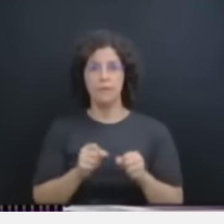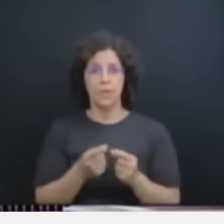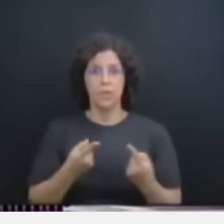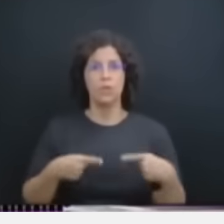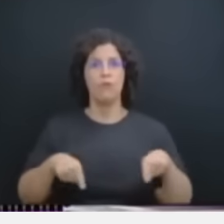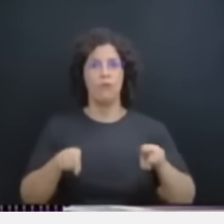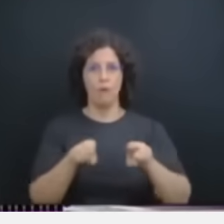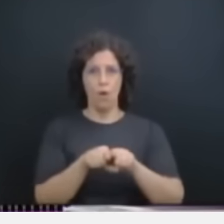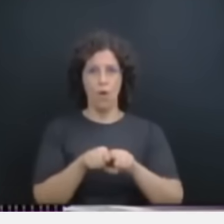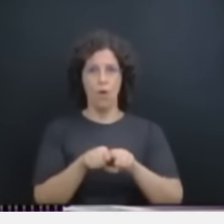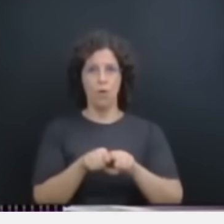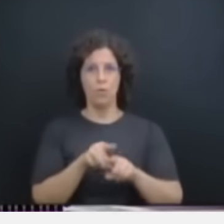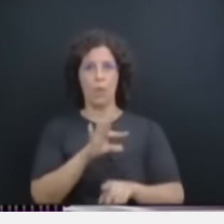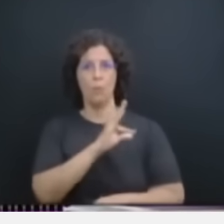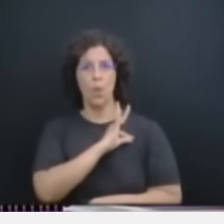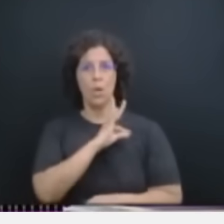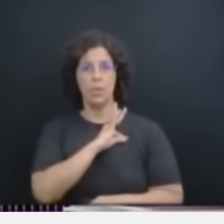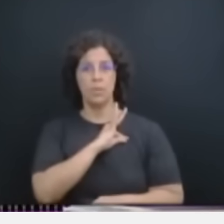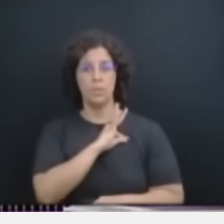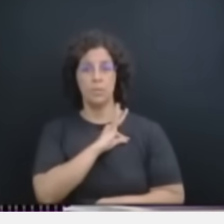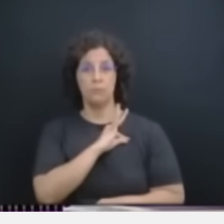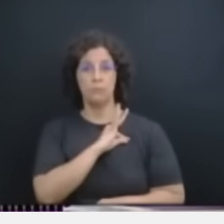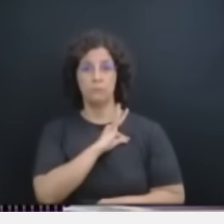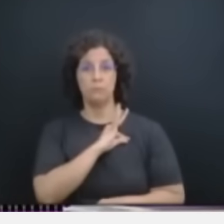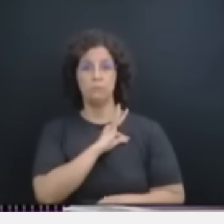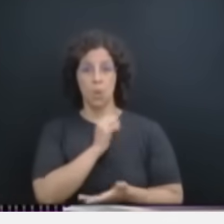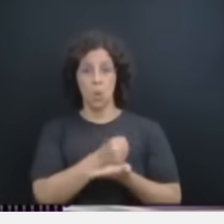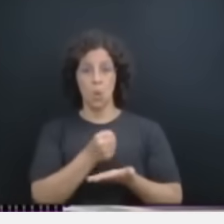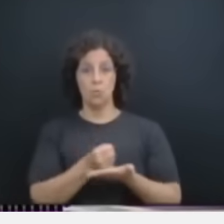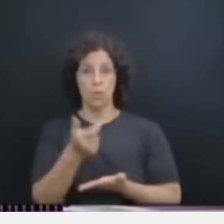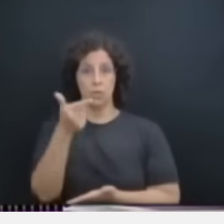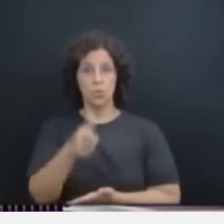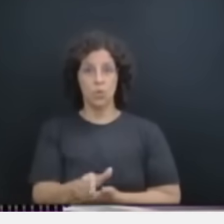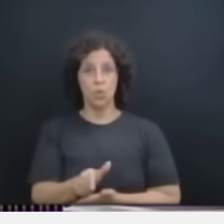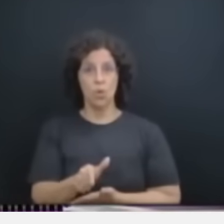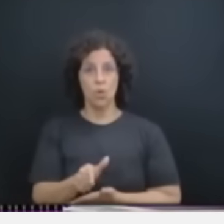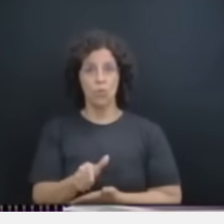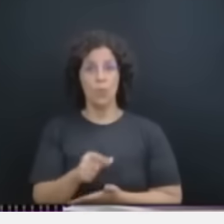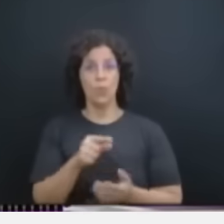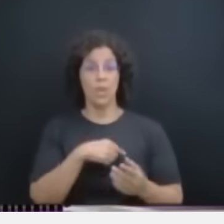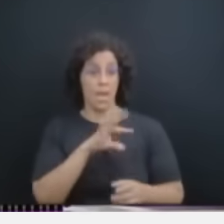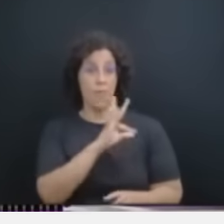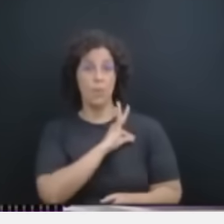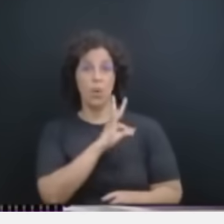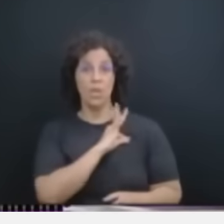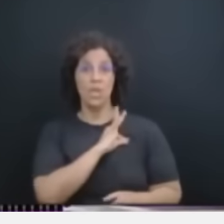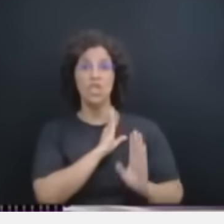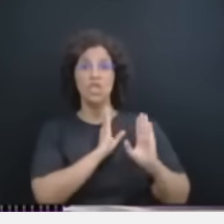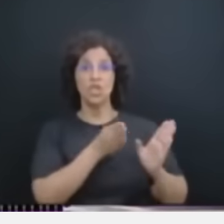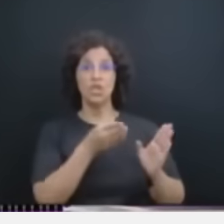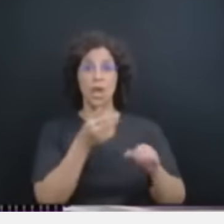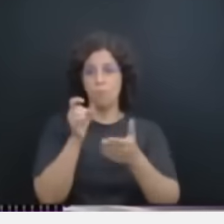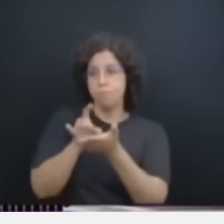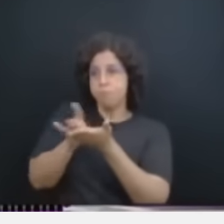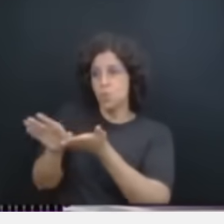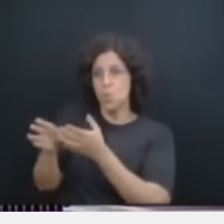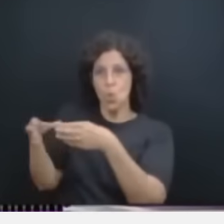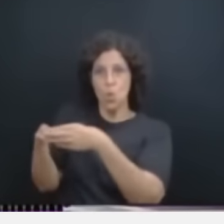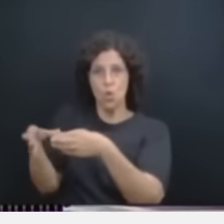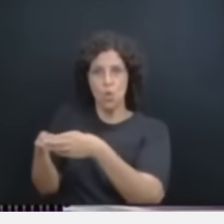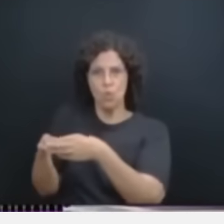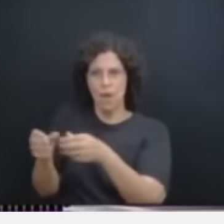readmitir policiais militares excluídos da Corporação olha